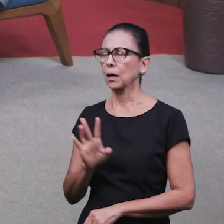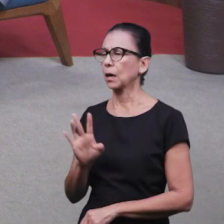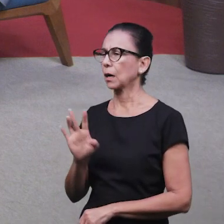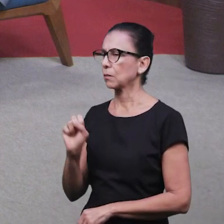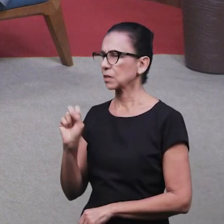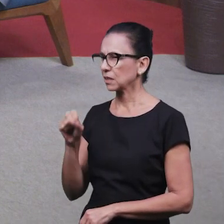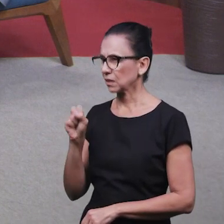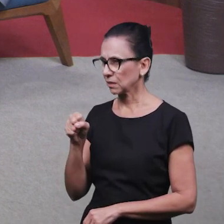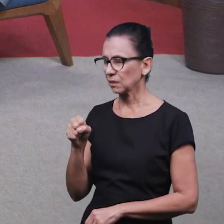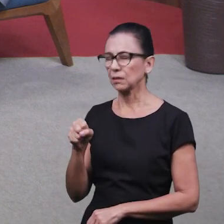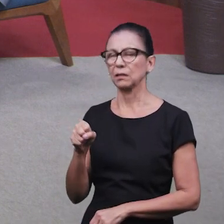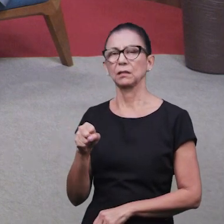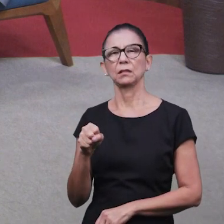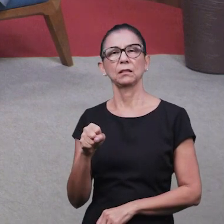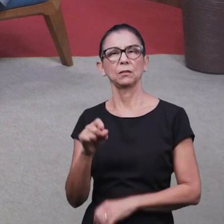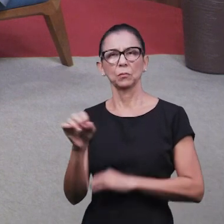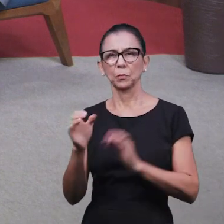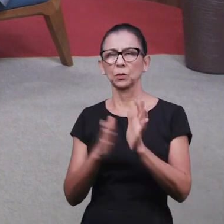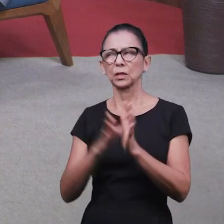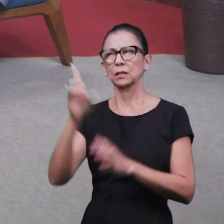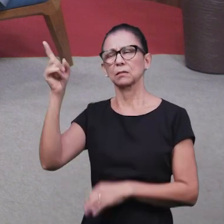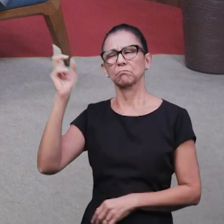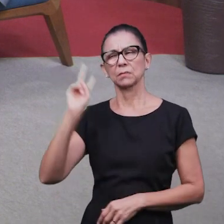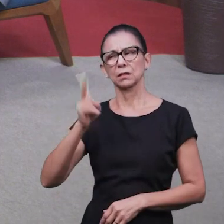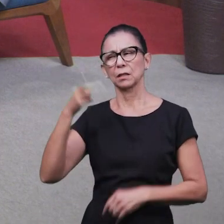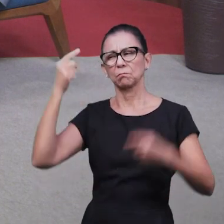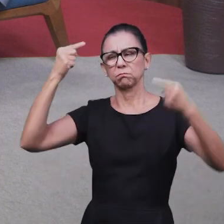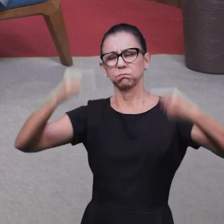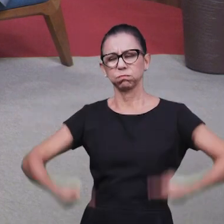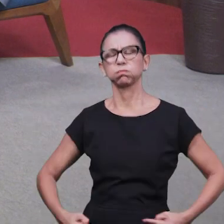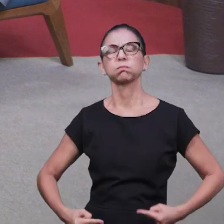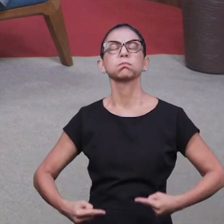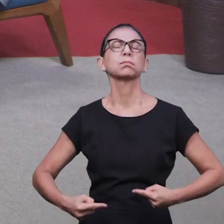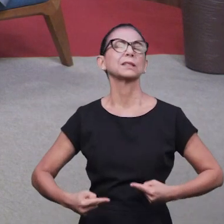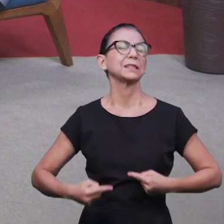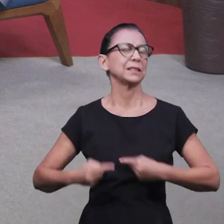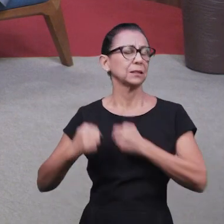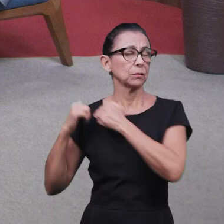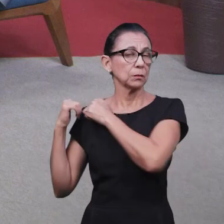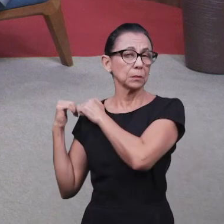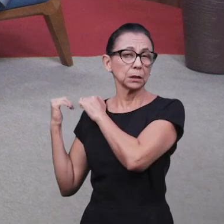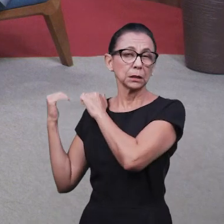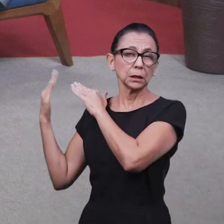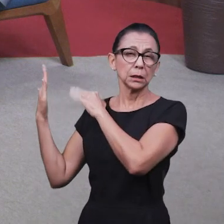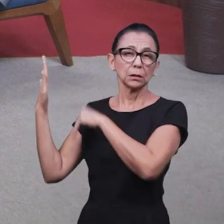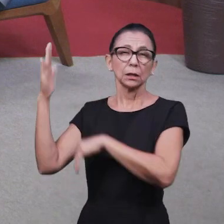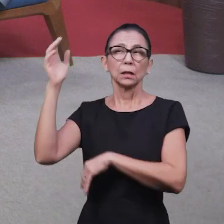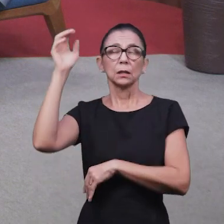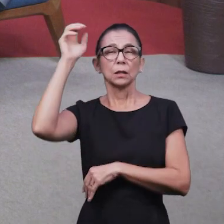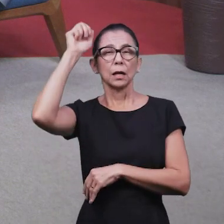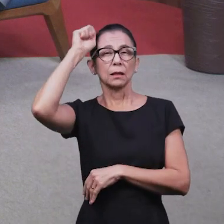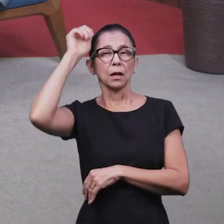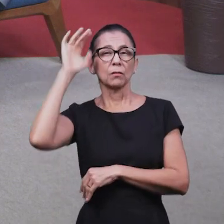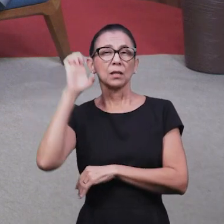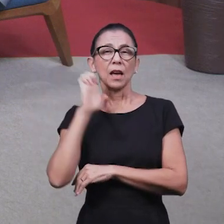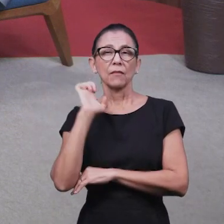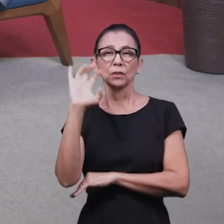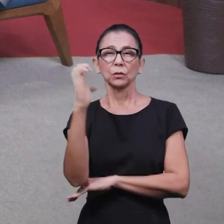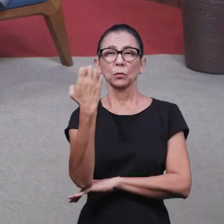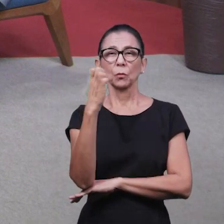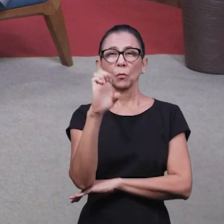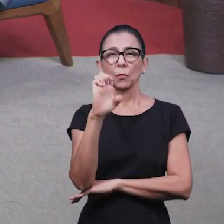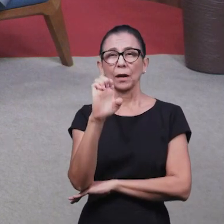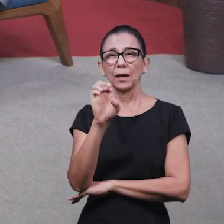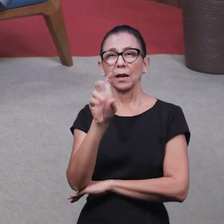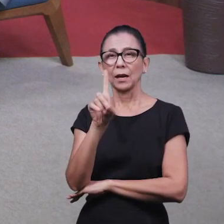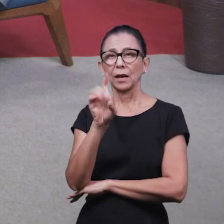que o projeto de Deus sempre enfrentou oposições, né? Desde o princípio, desde o Éden, desde os primeiros servos